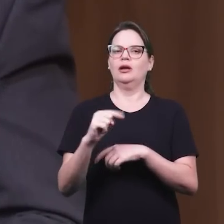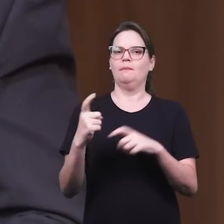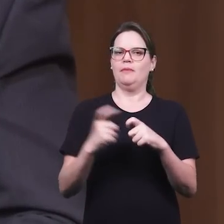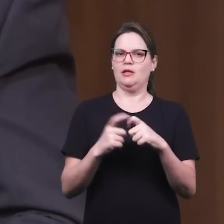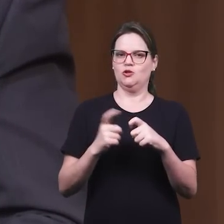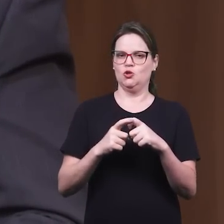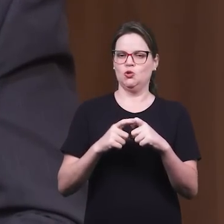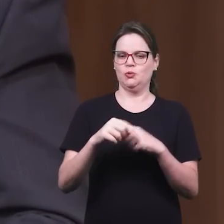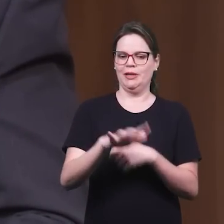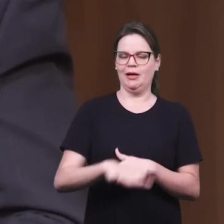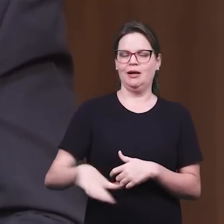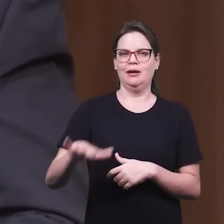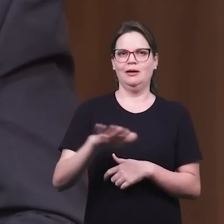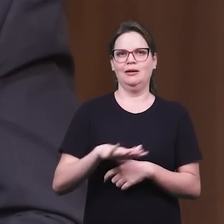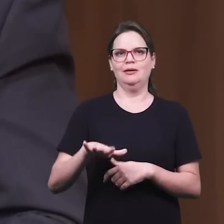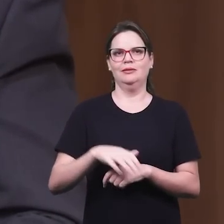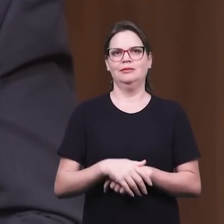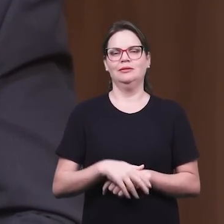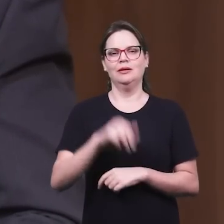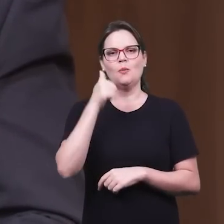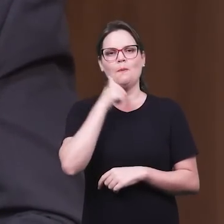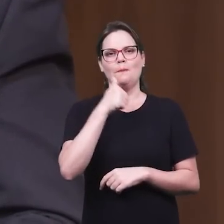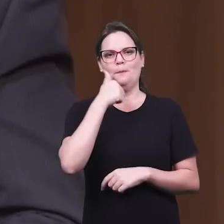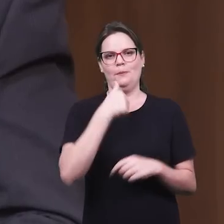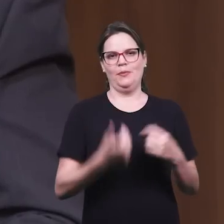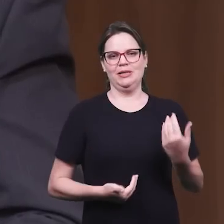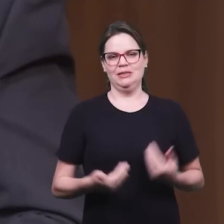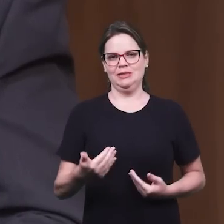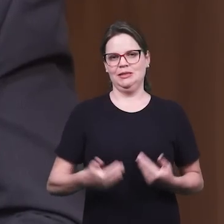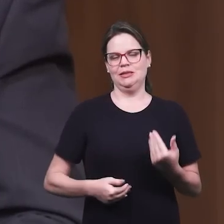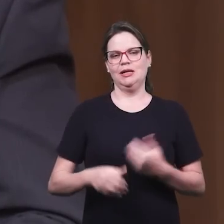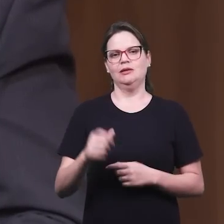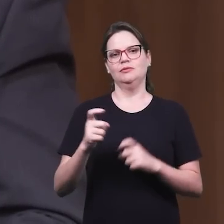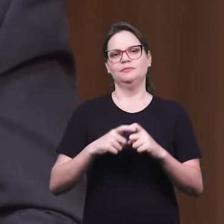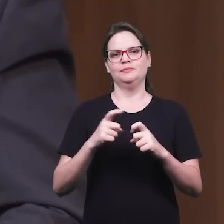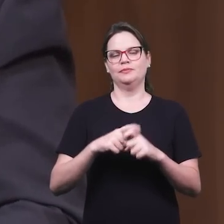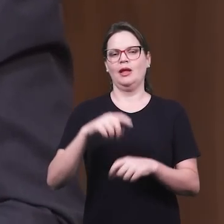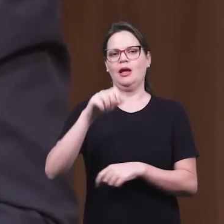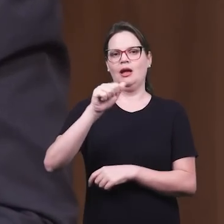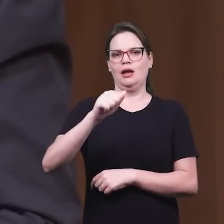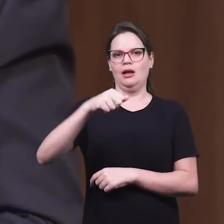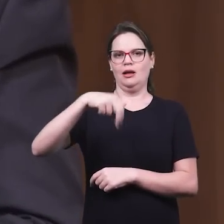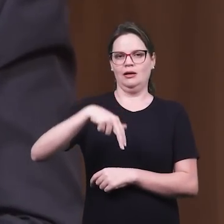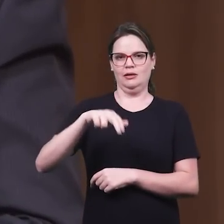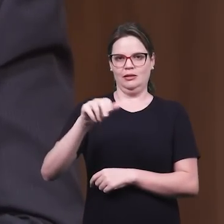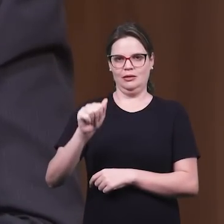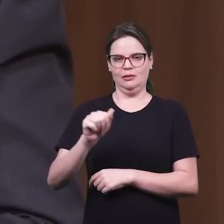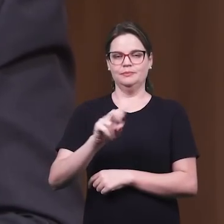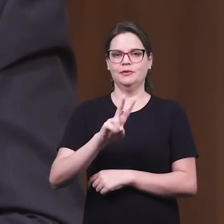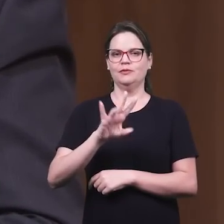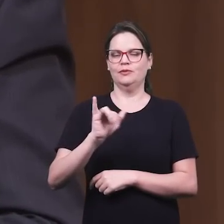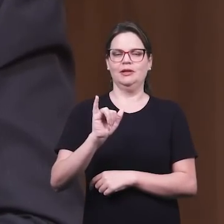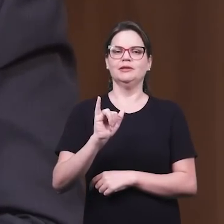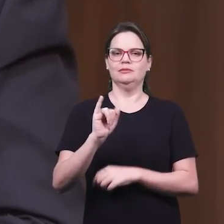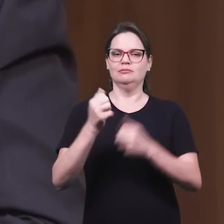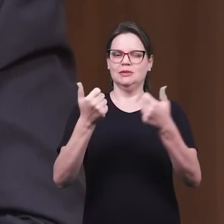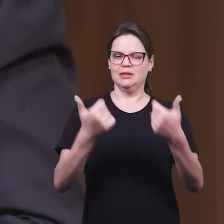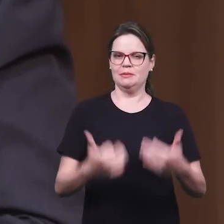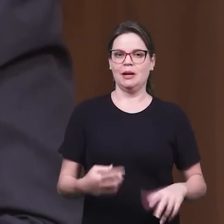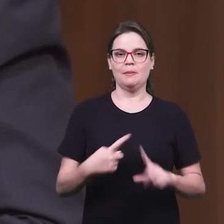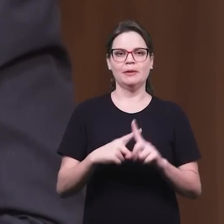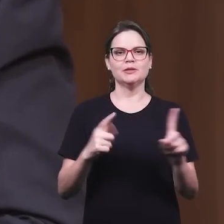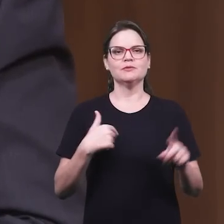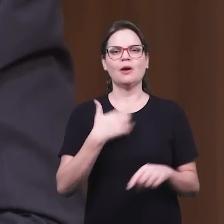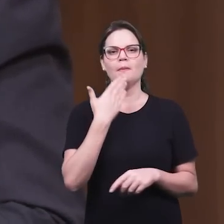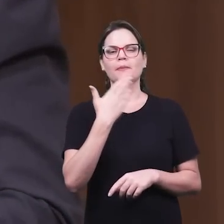médicos, mais precisamente uma irmã nossa, a doutora Ana, mas eu vou pedir primeiro que